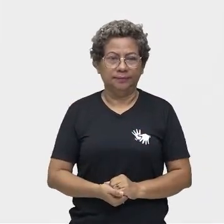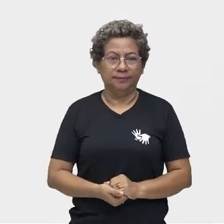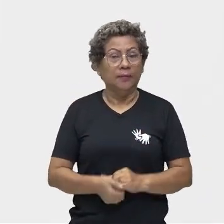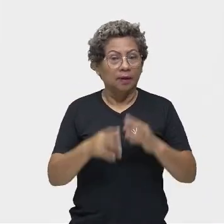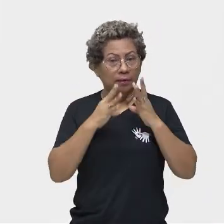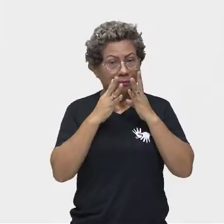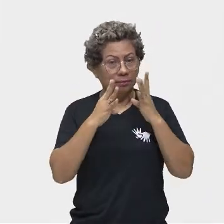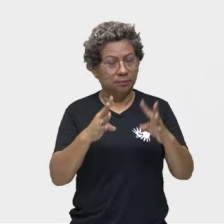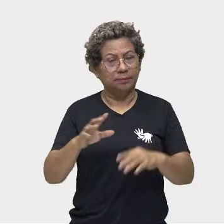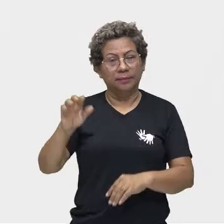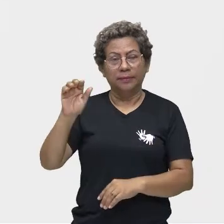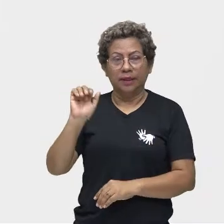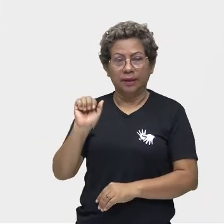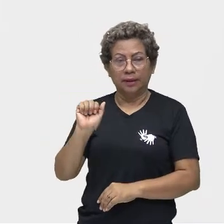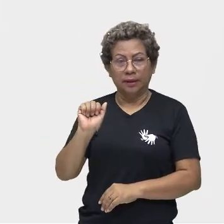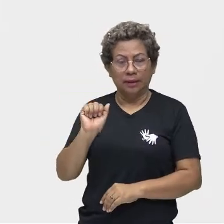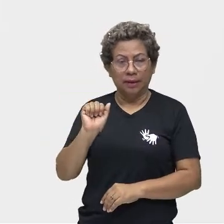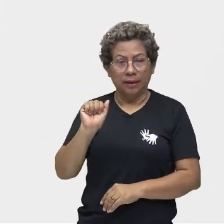primeira,